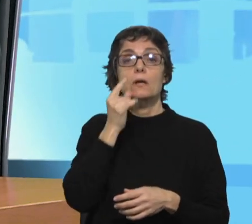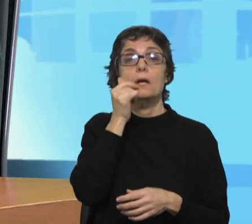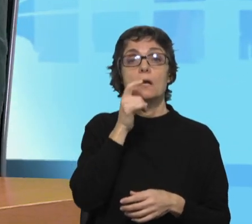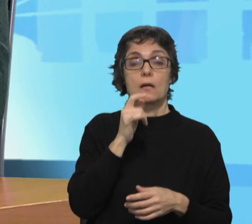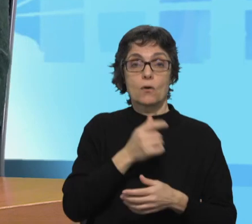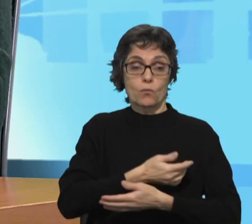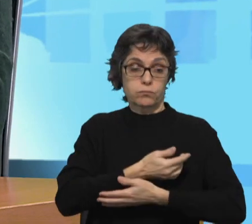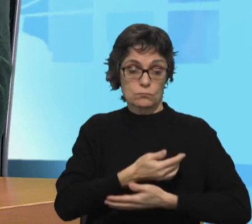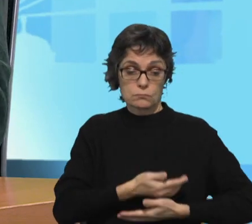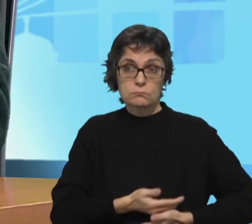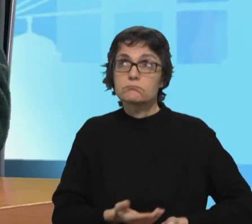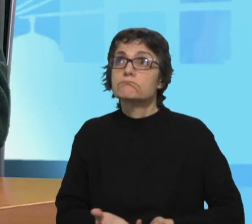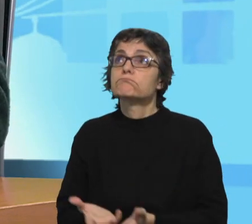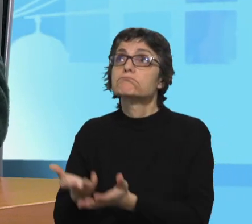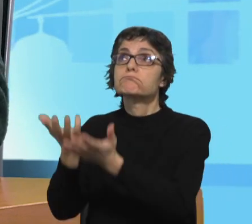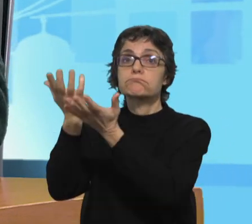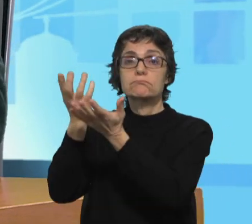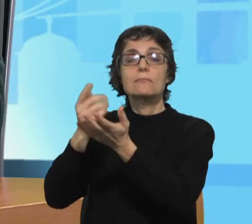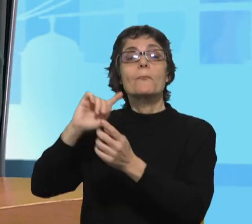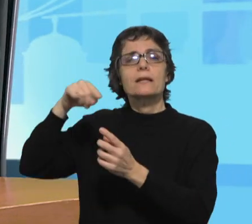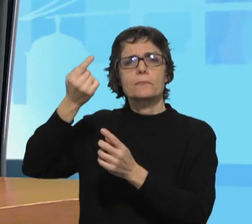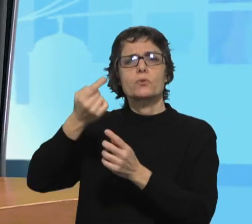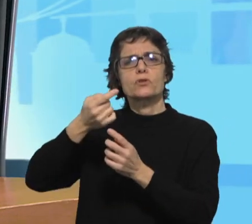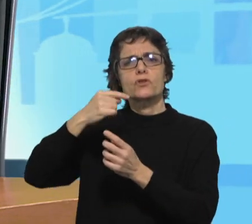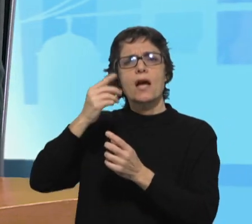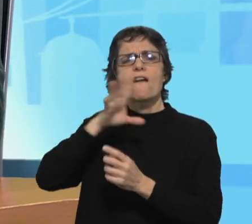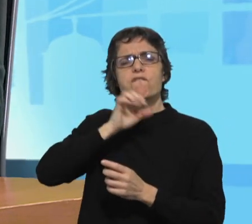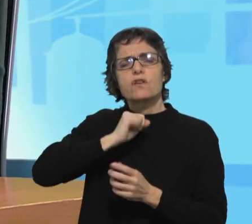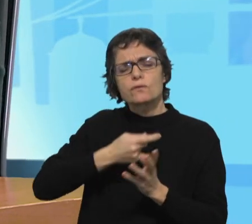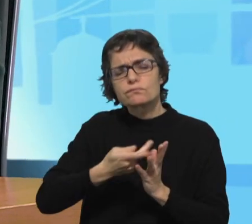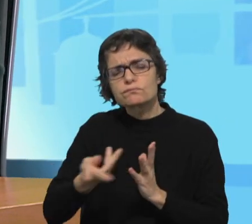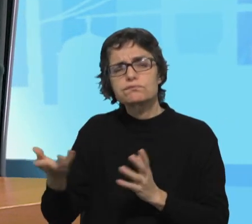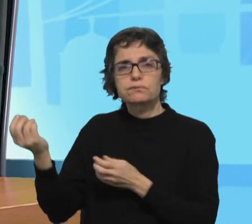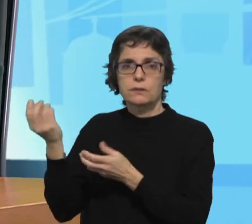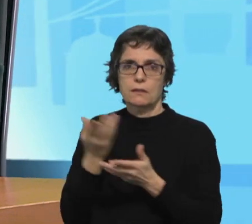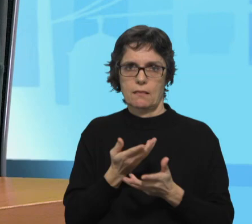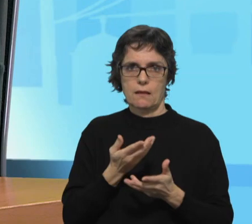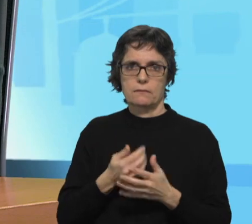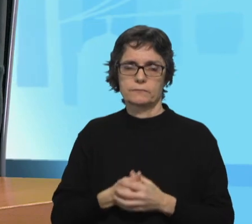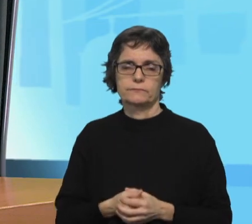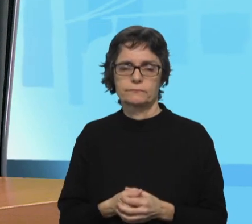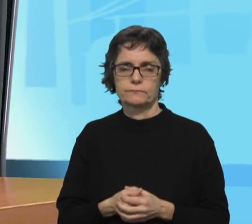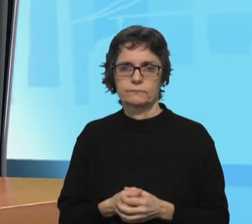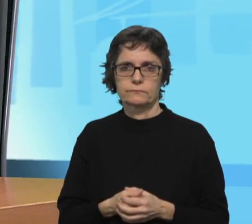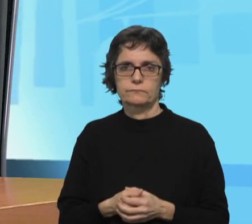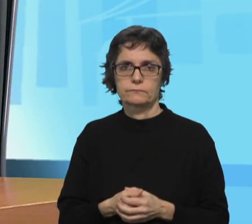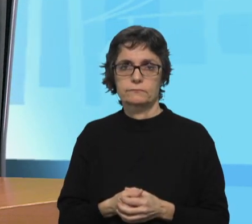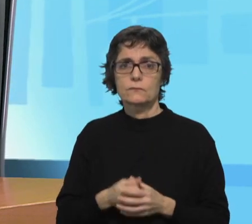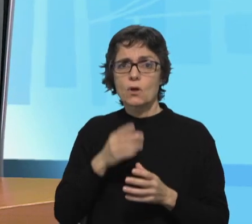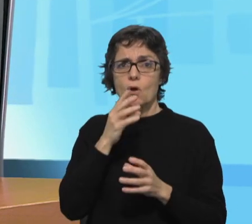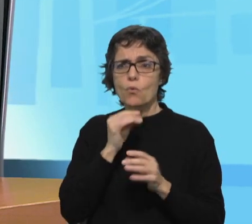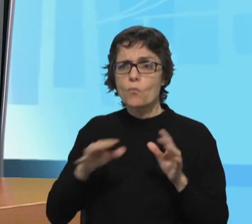Deus dar uma grande prole. Os povos tinham esse costume. E Israel não